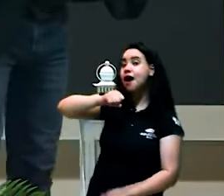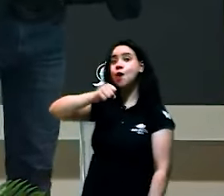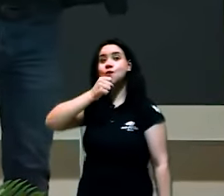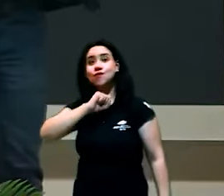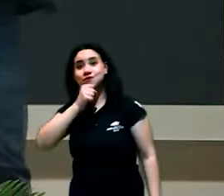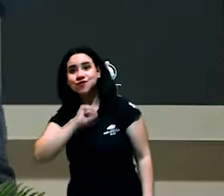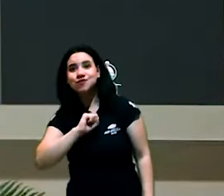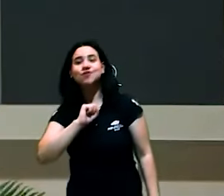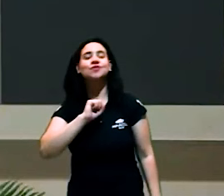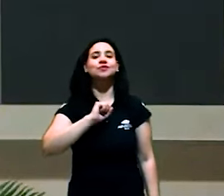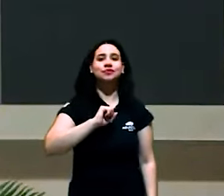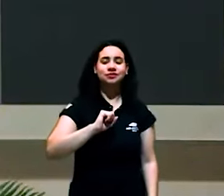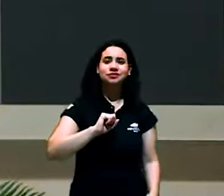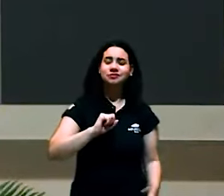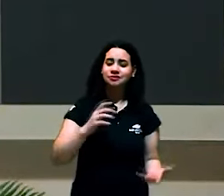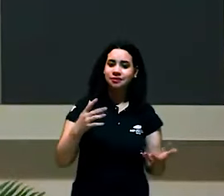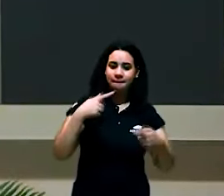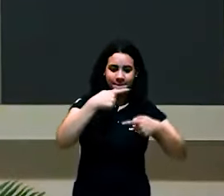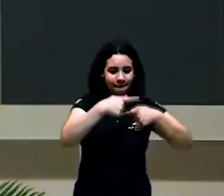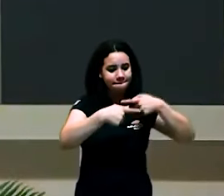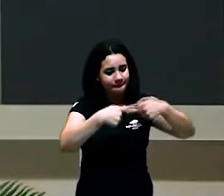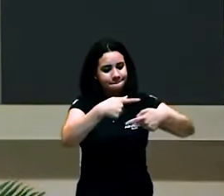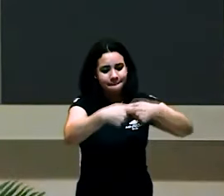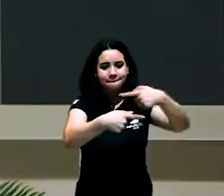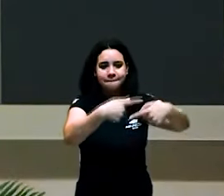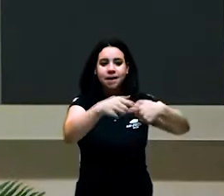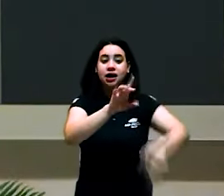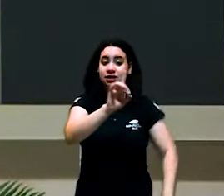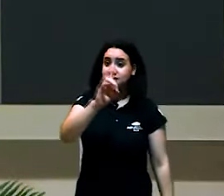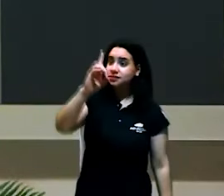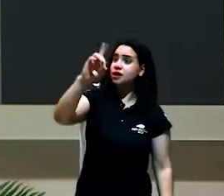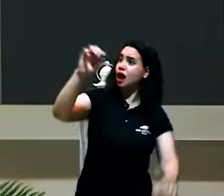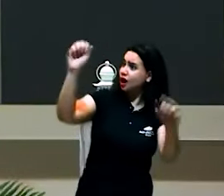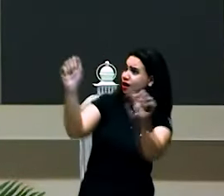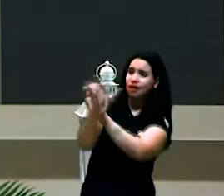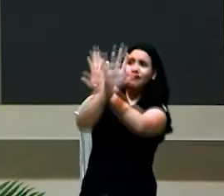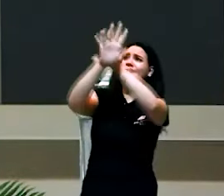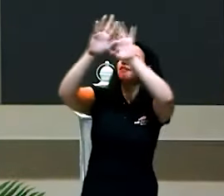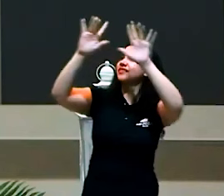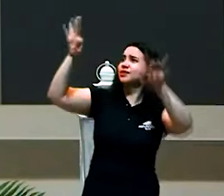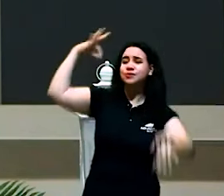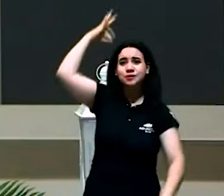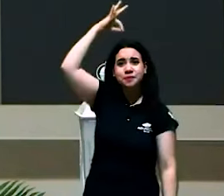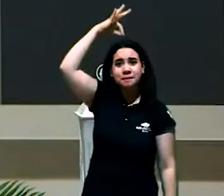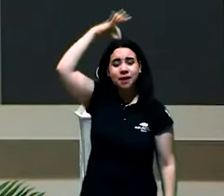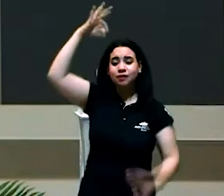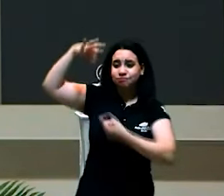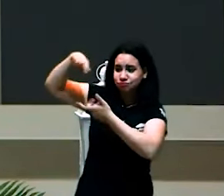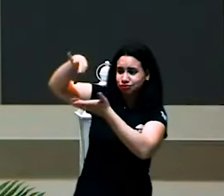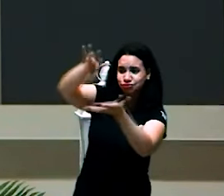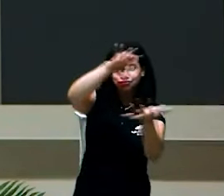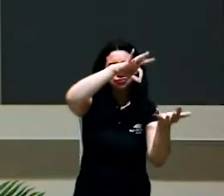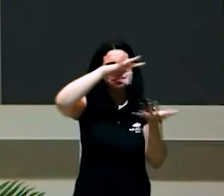Louve a Deus, Deus está aqui nesta noite. Ele está aqui, o Espírito Santo de Deus está aqui. Nunca vamos perder